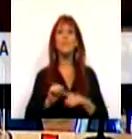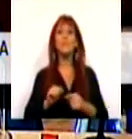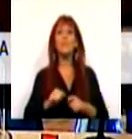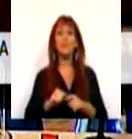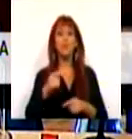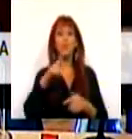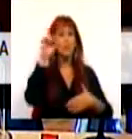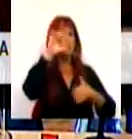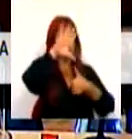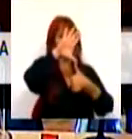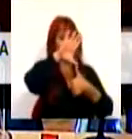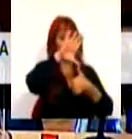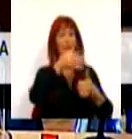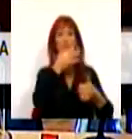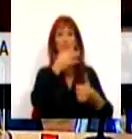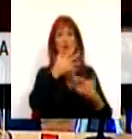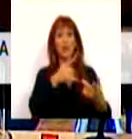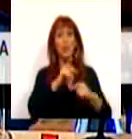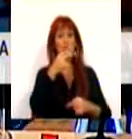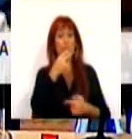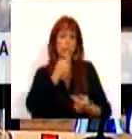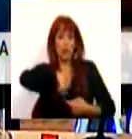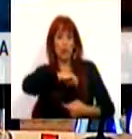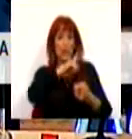dos Estados Unidos que falam castelhano.